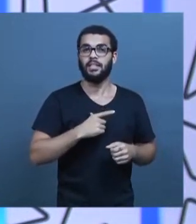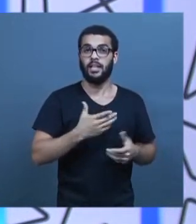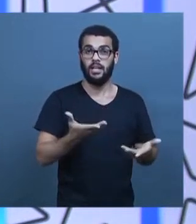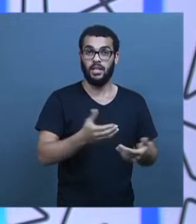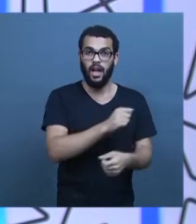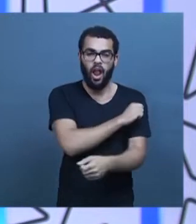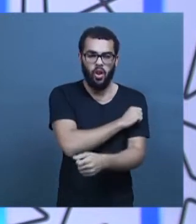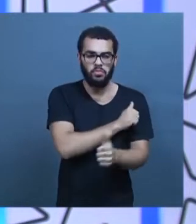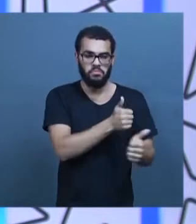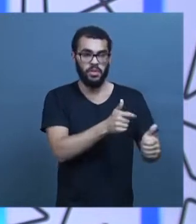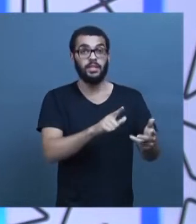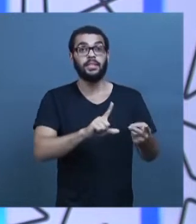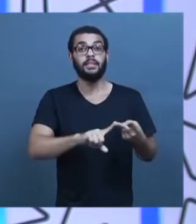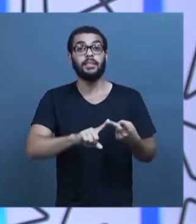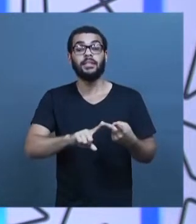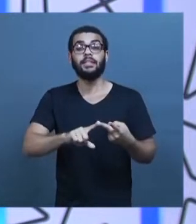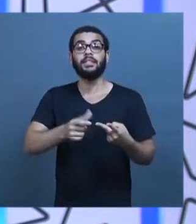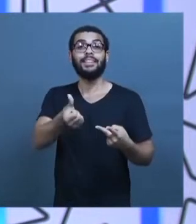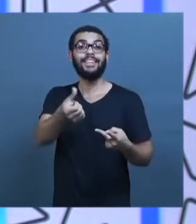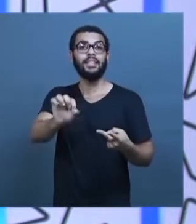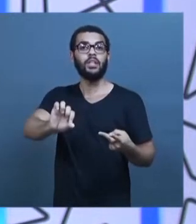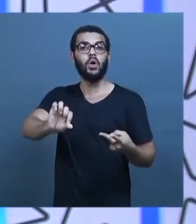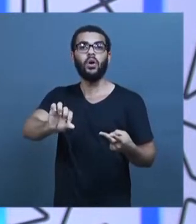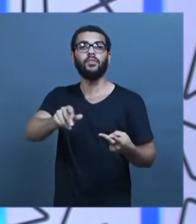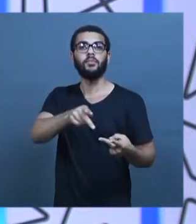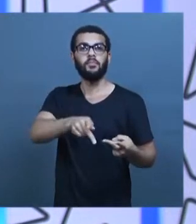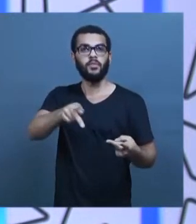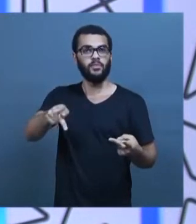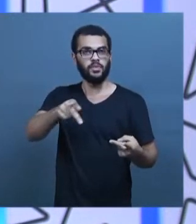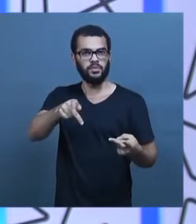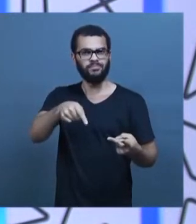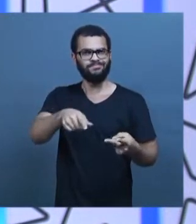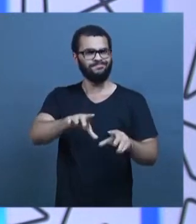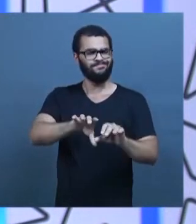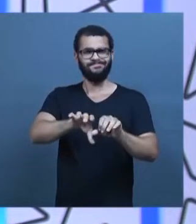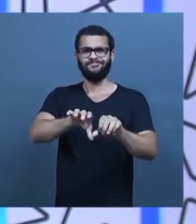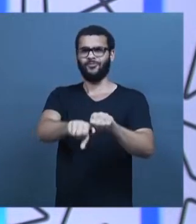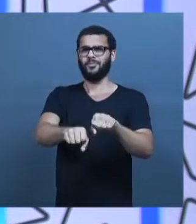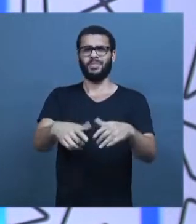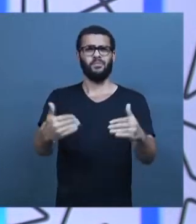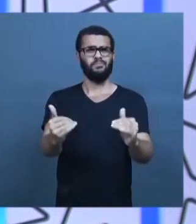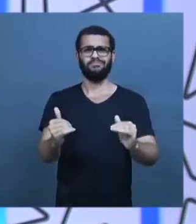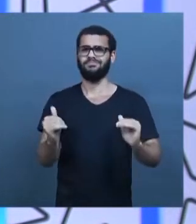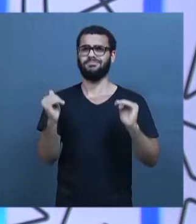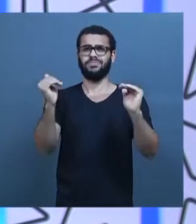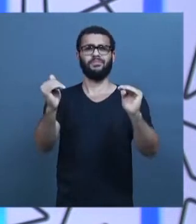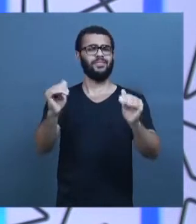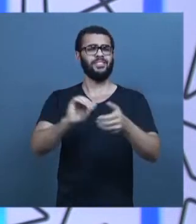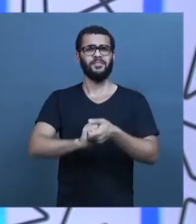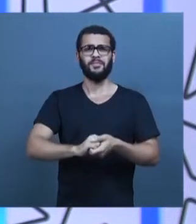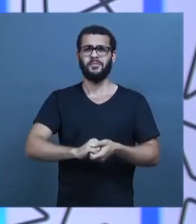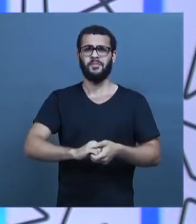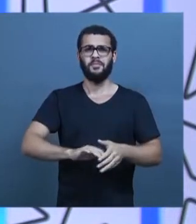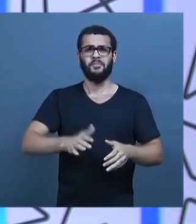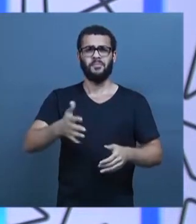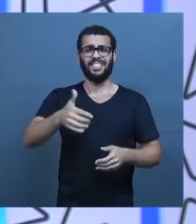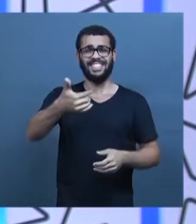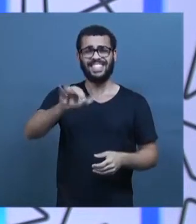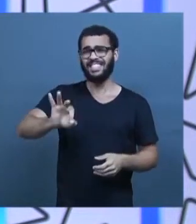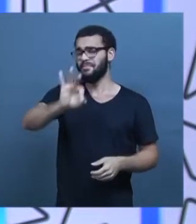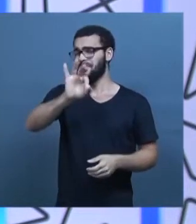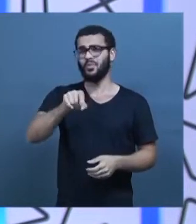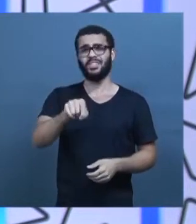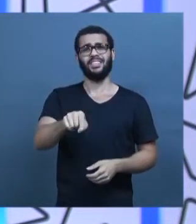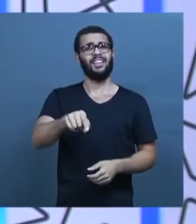professores altamente capacitados. Praticamente o quadro, 100% são professores doutores, capacitados tanto nacionalmente